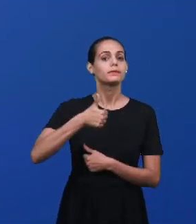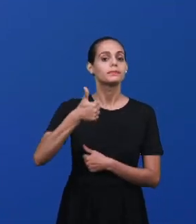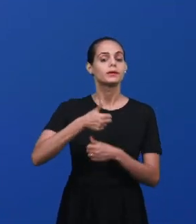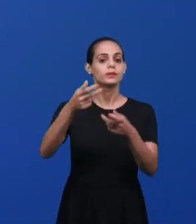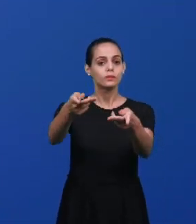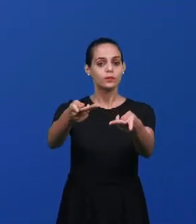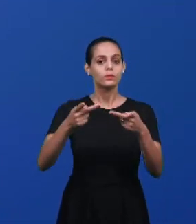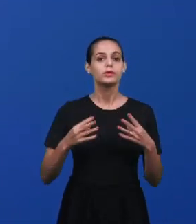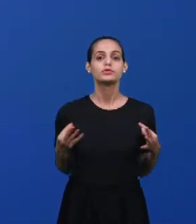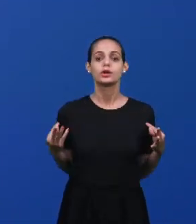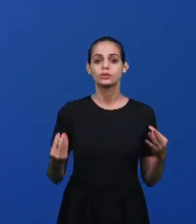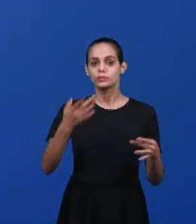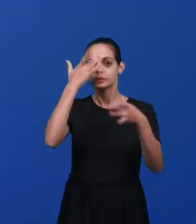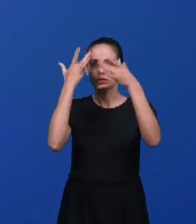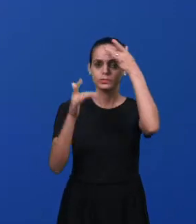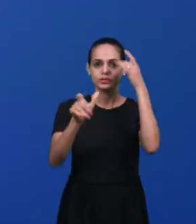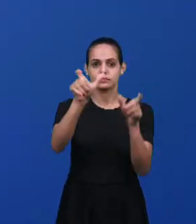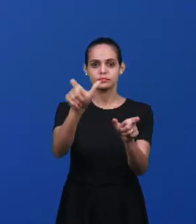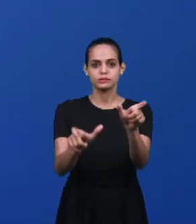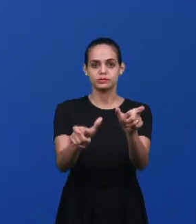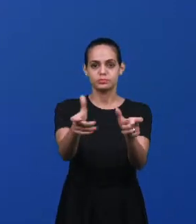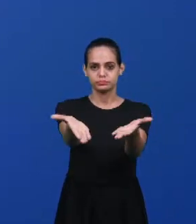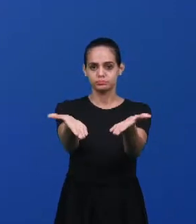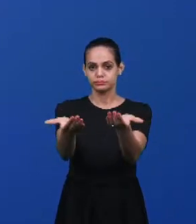Jesus a todos os irmãos.